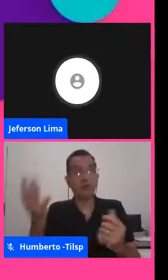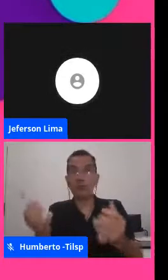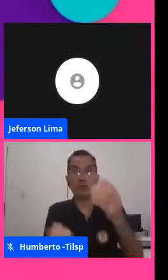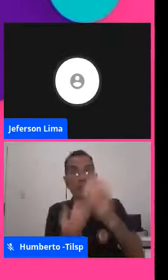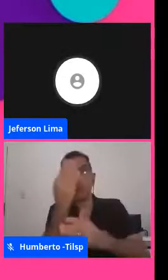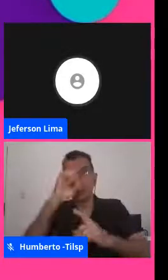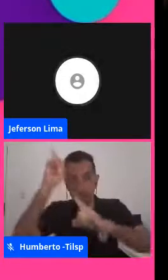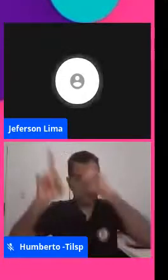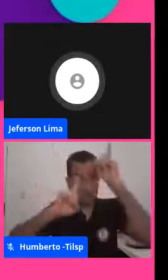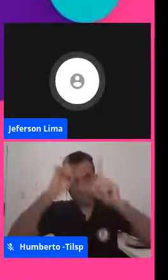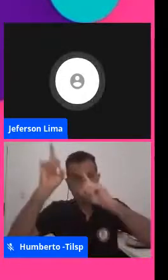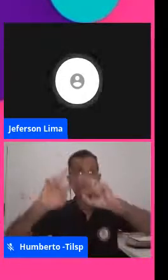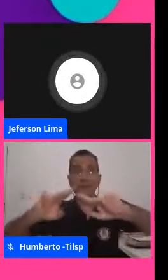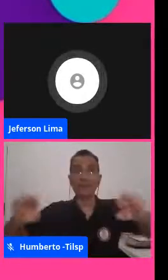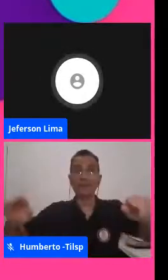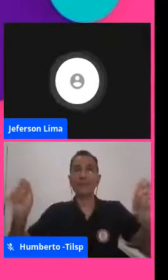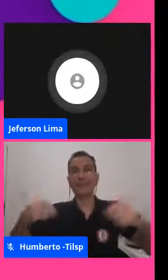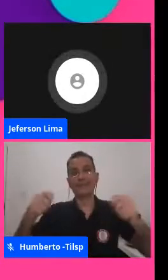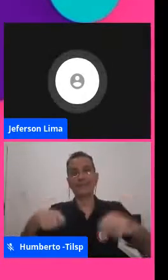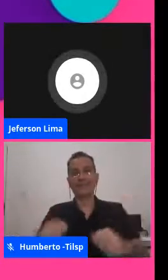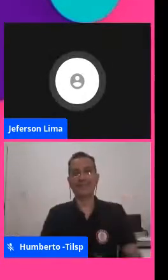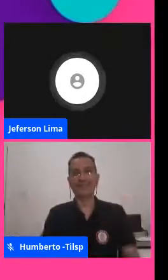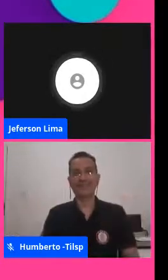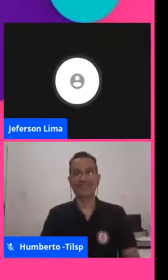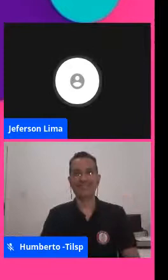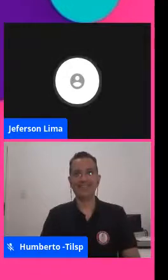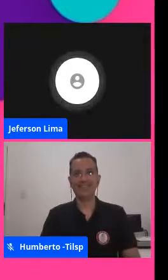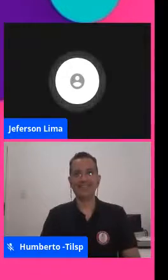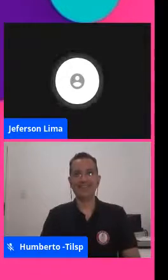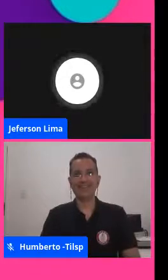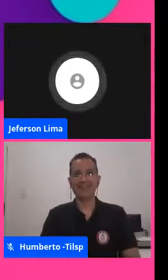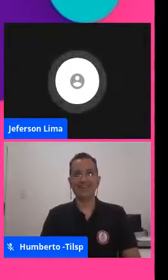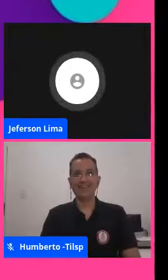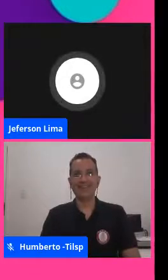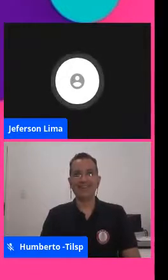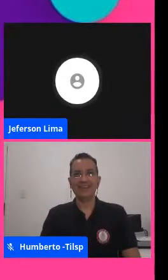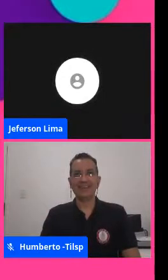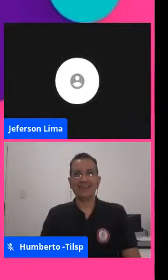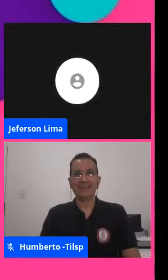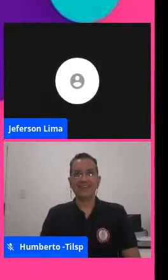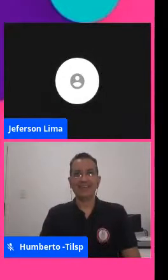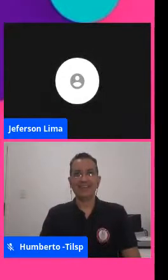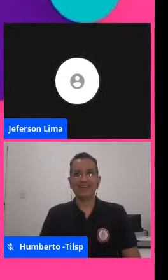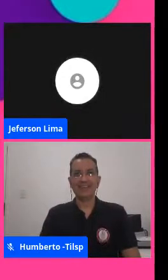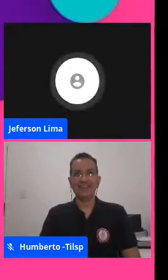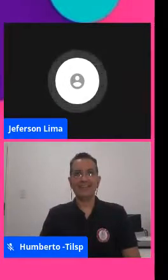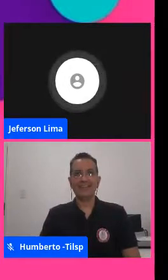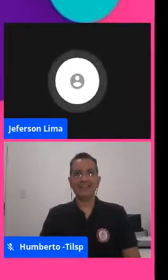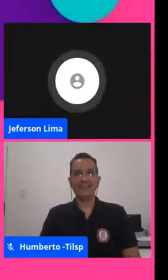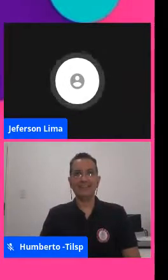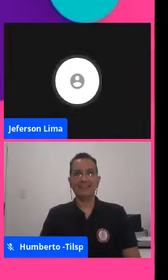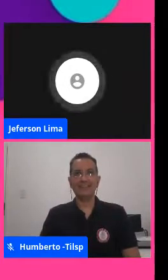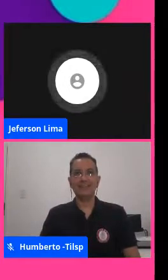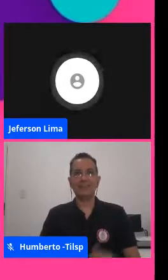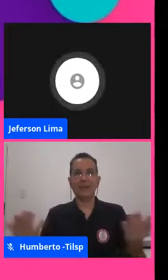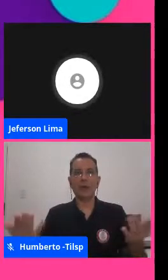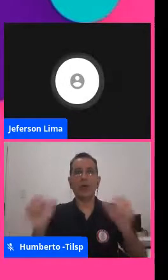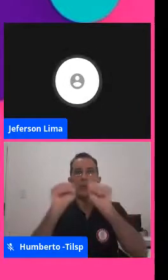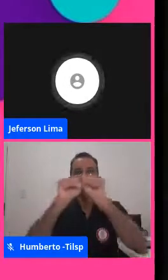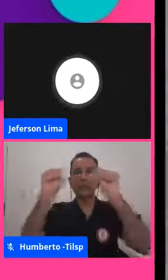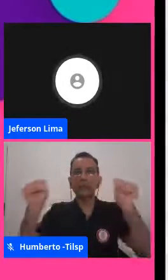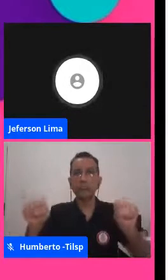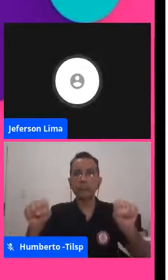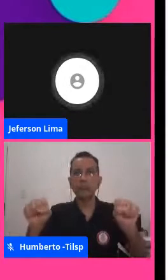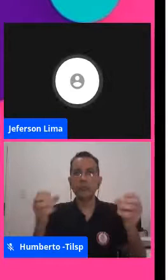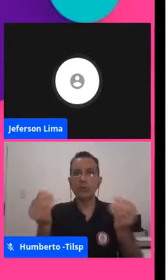Tranquilinho? Então pronto. Deixando um pouco agora o ponto de vista, né, de sistemas, né? E já focando